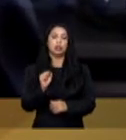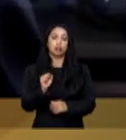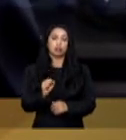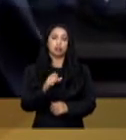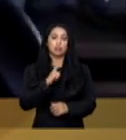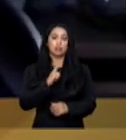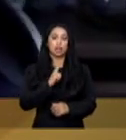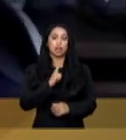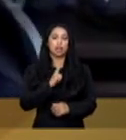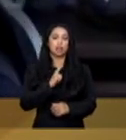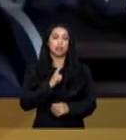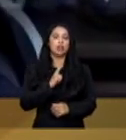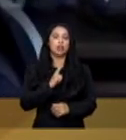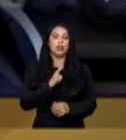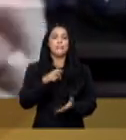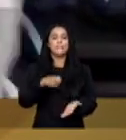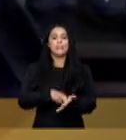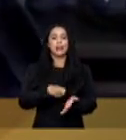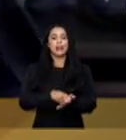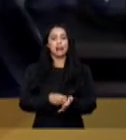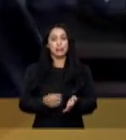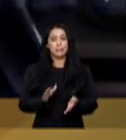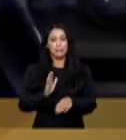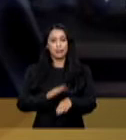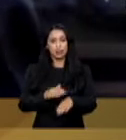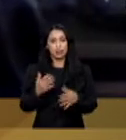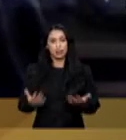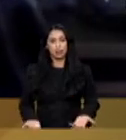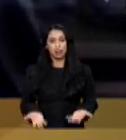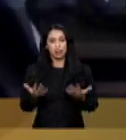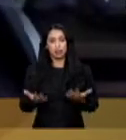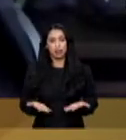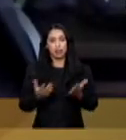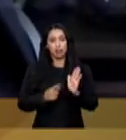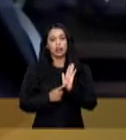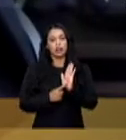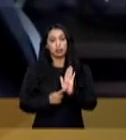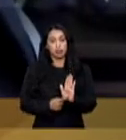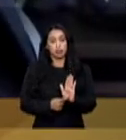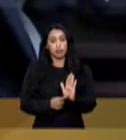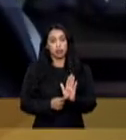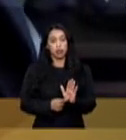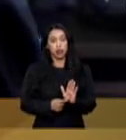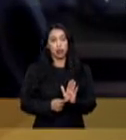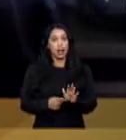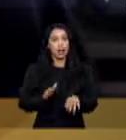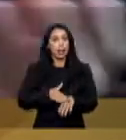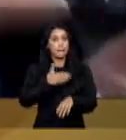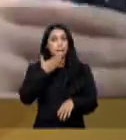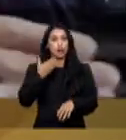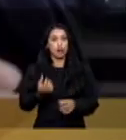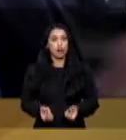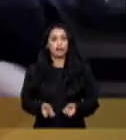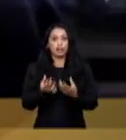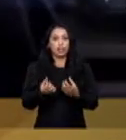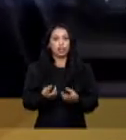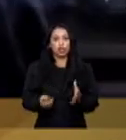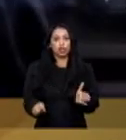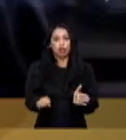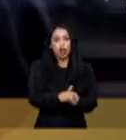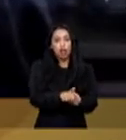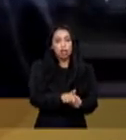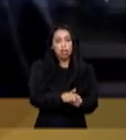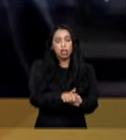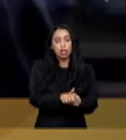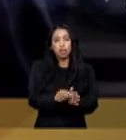razoáveis, e o doutor Gustavo mostrou da tribuna como era melhor dizer que é traficante de drogas do que de ter importado um medicamento